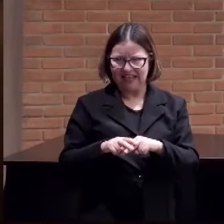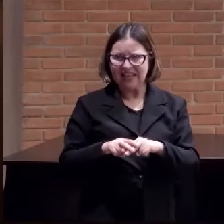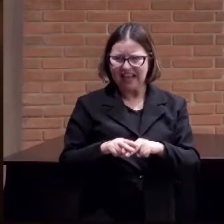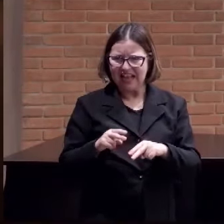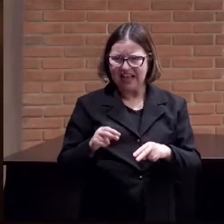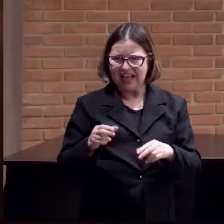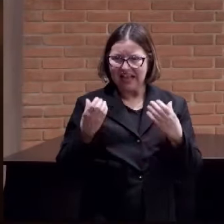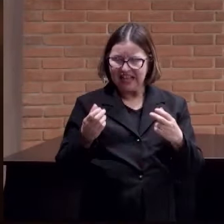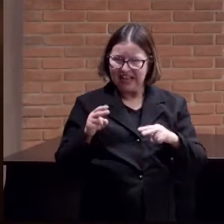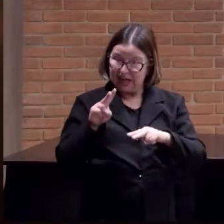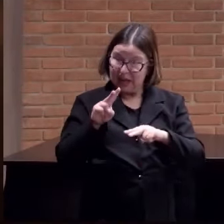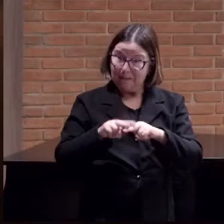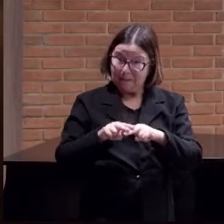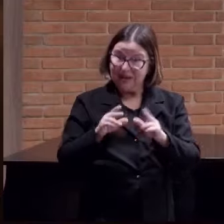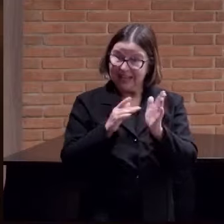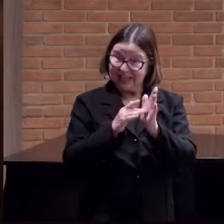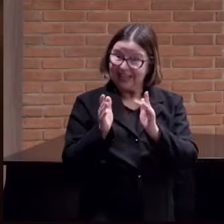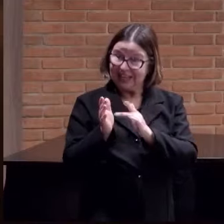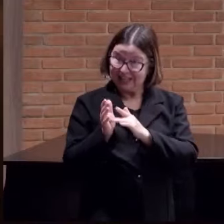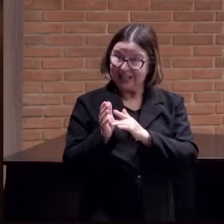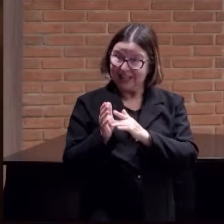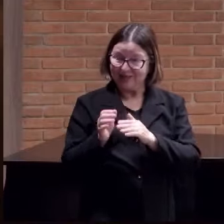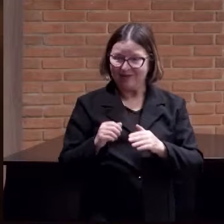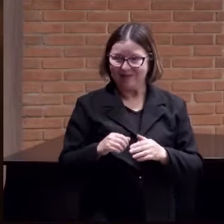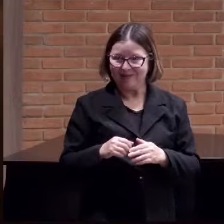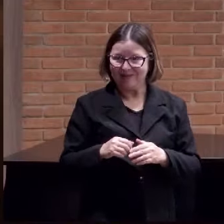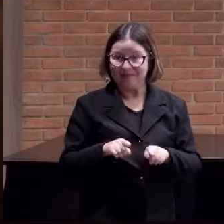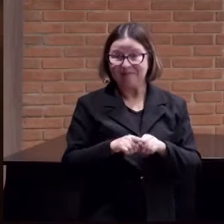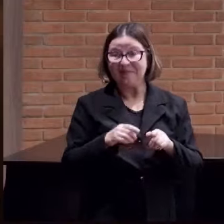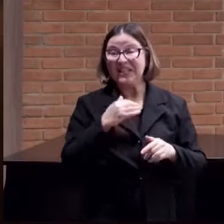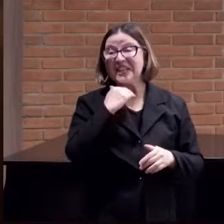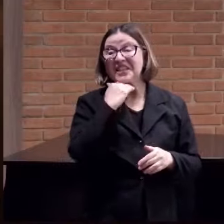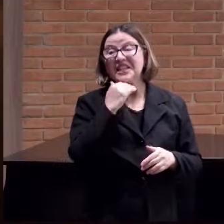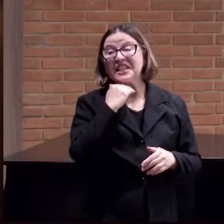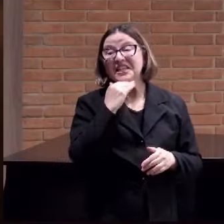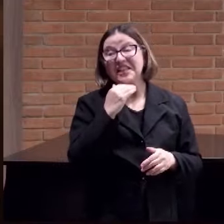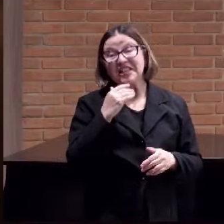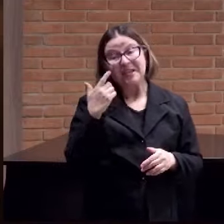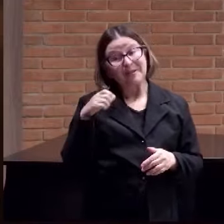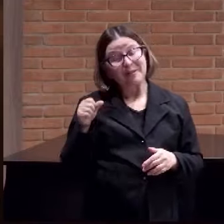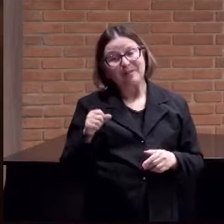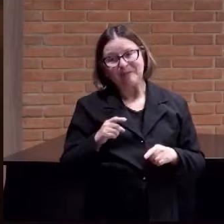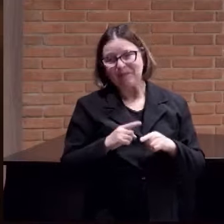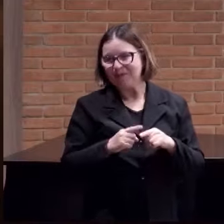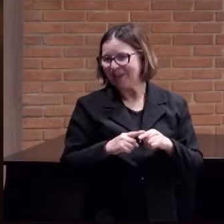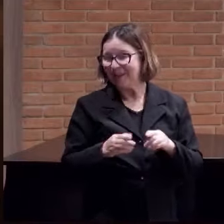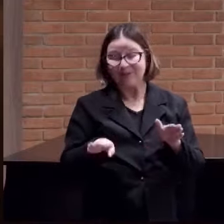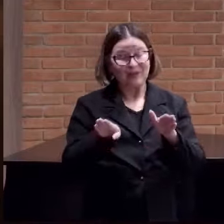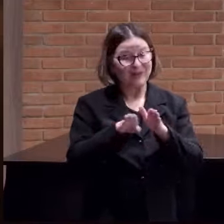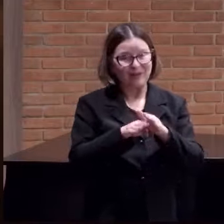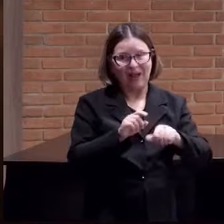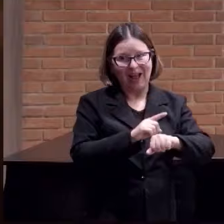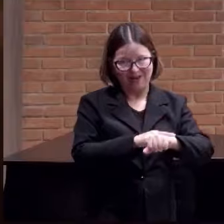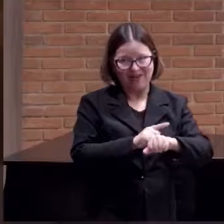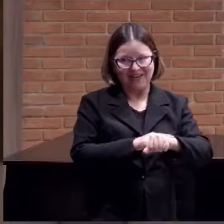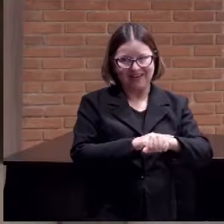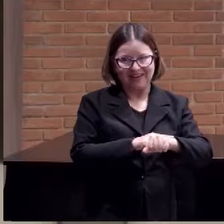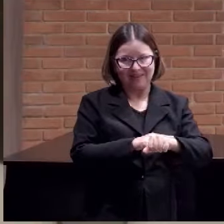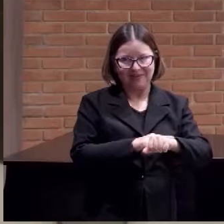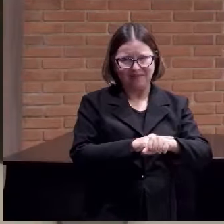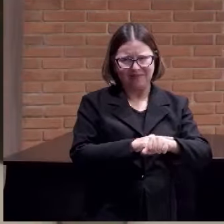Então, procuravam prendê-lo, mas ninguém lhe pôs a mão, porque ainda não era chegada a sua